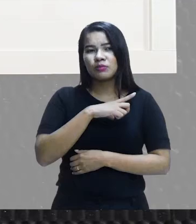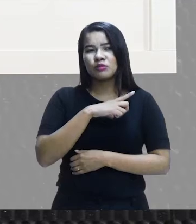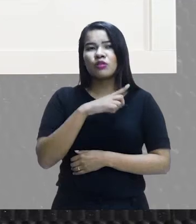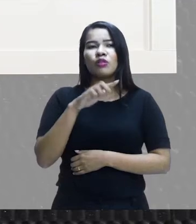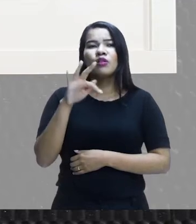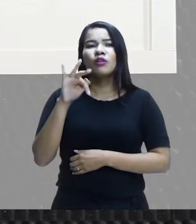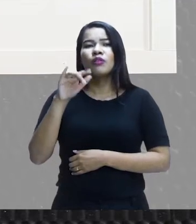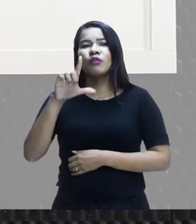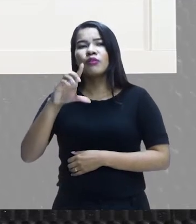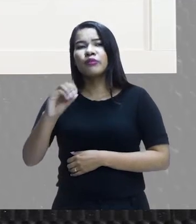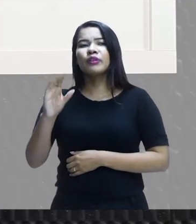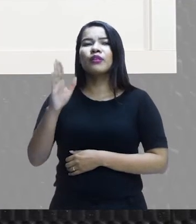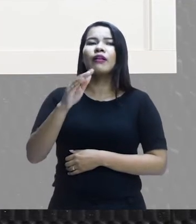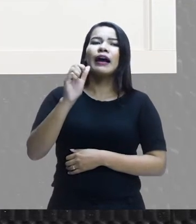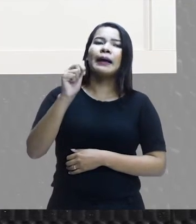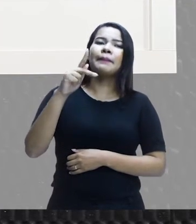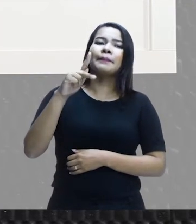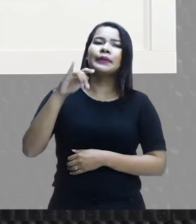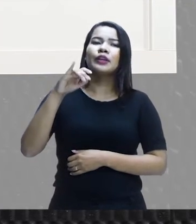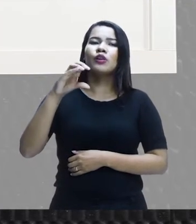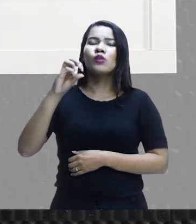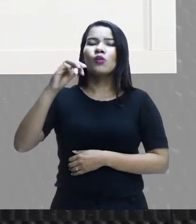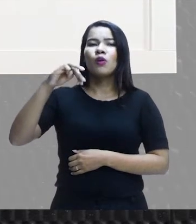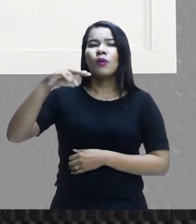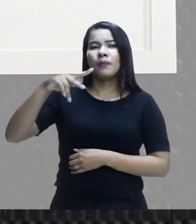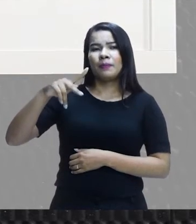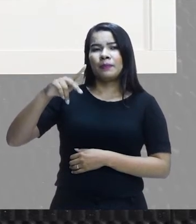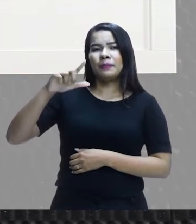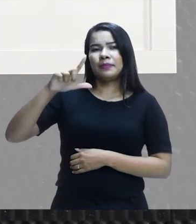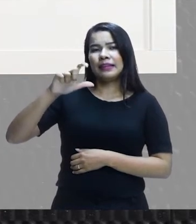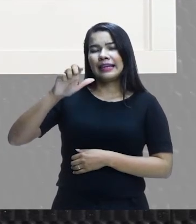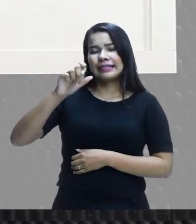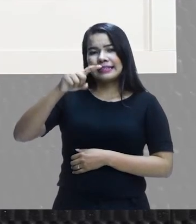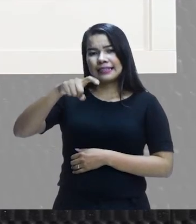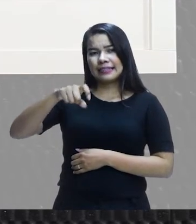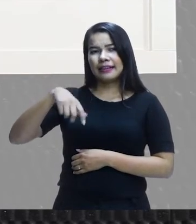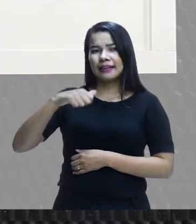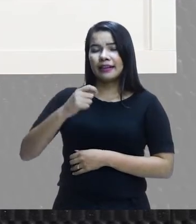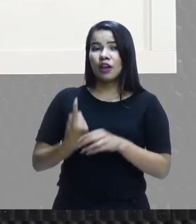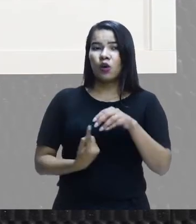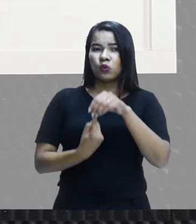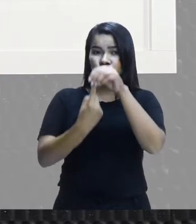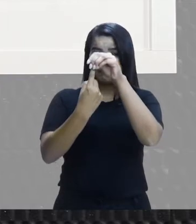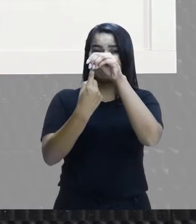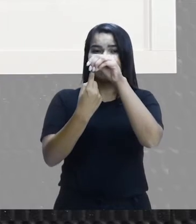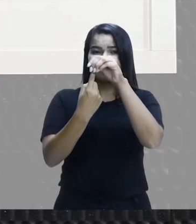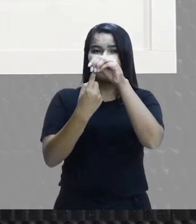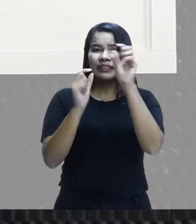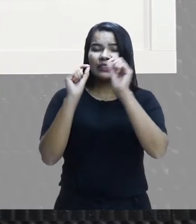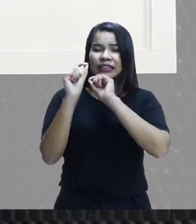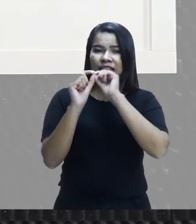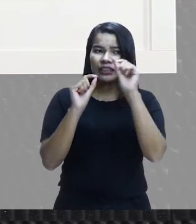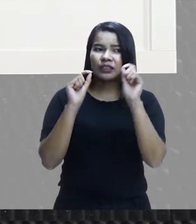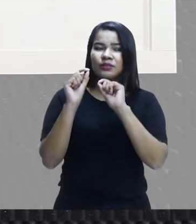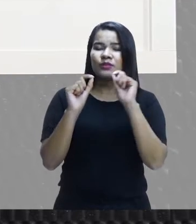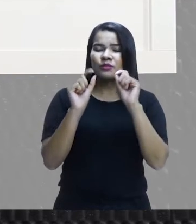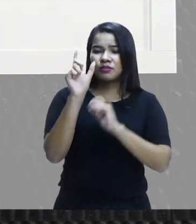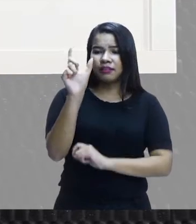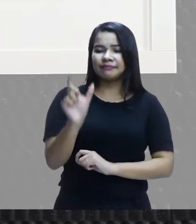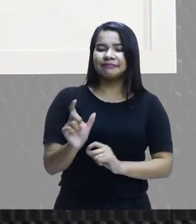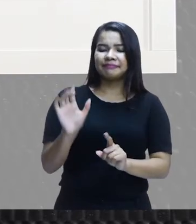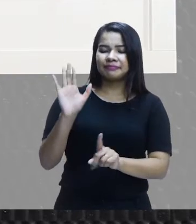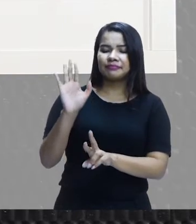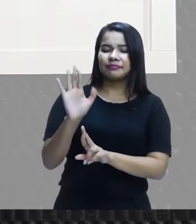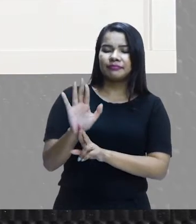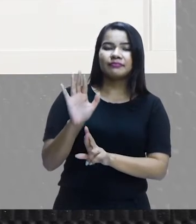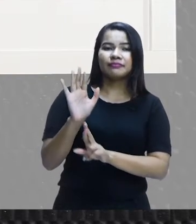filo apicomplexa. Lembrando, o filo apicomplexa, ele é o único filo, tá, ok? Cujos seus